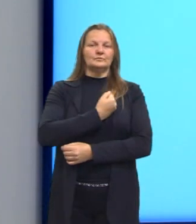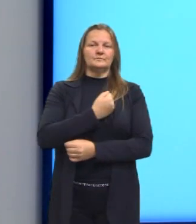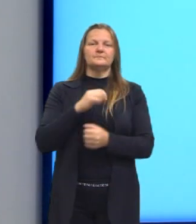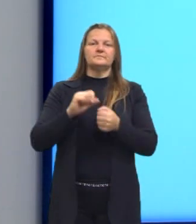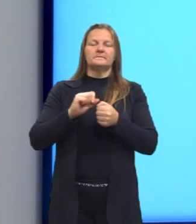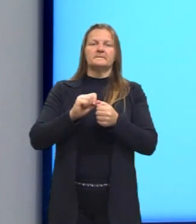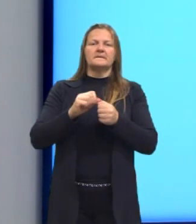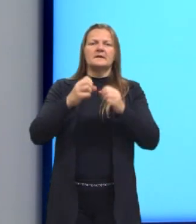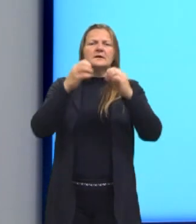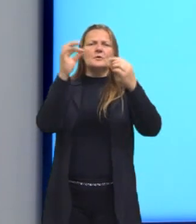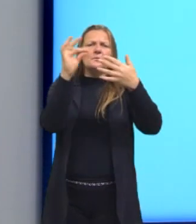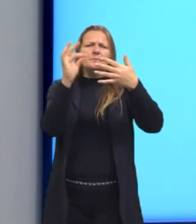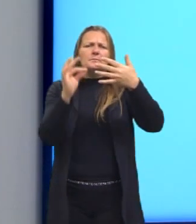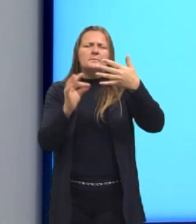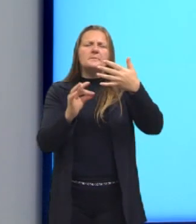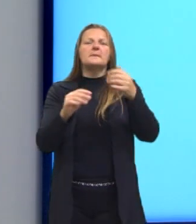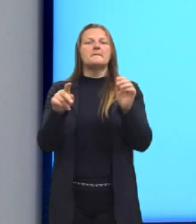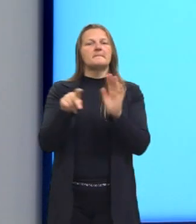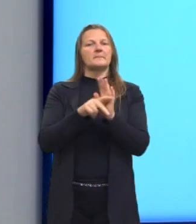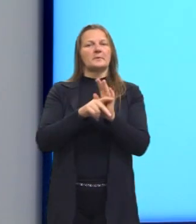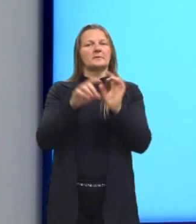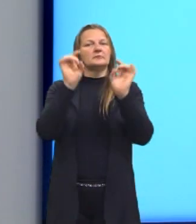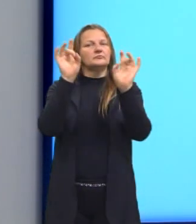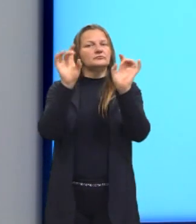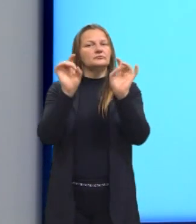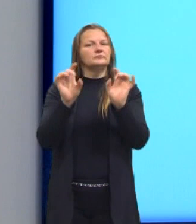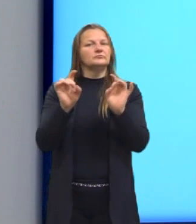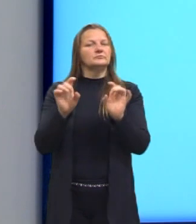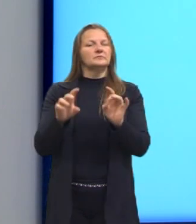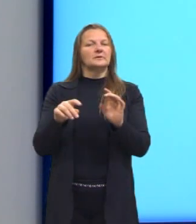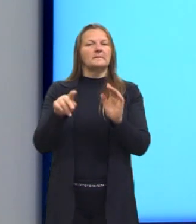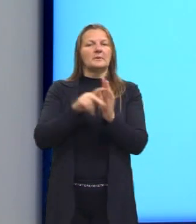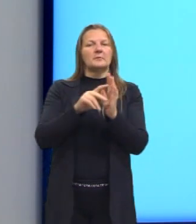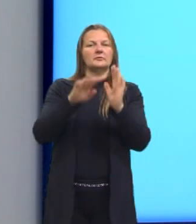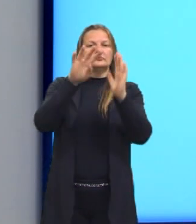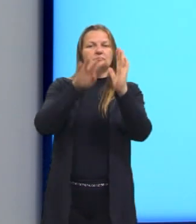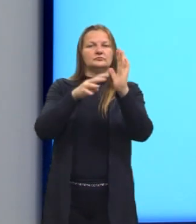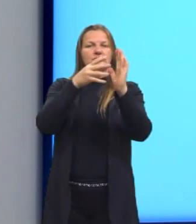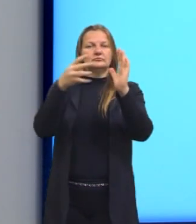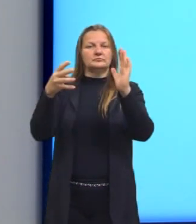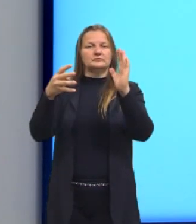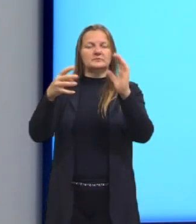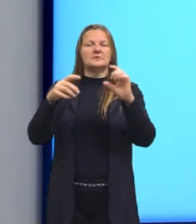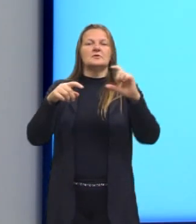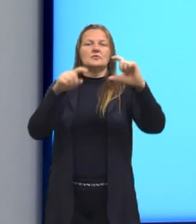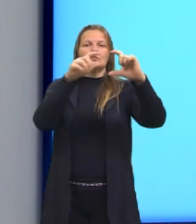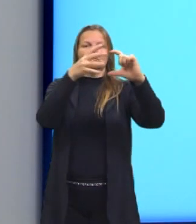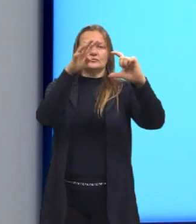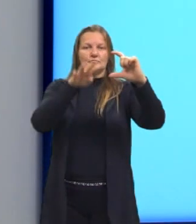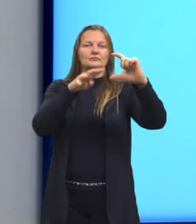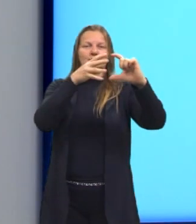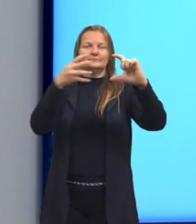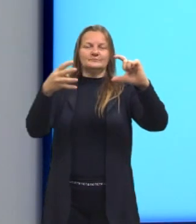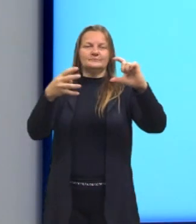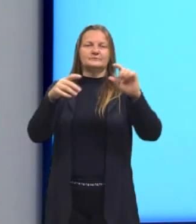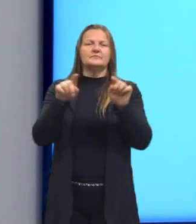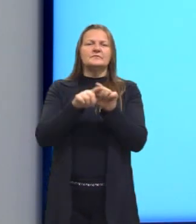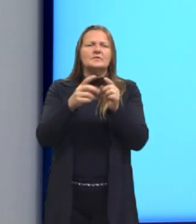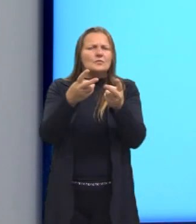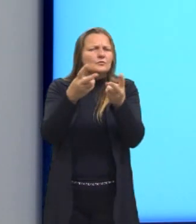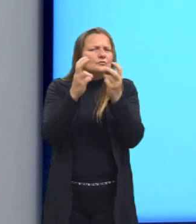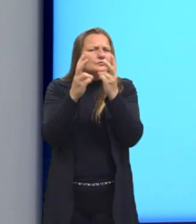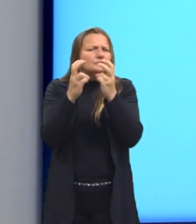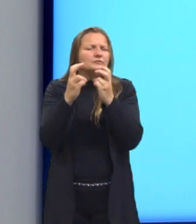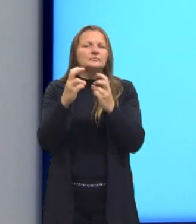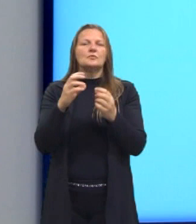operações específicas, dependendo da ordem da nossa matriz, e nós identificamos o determinante